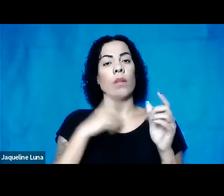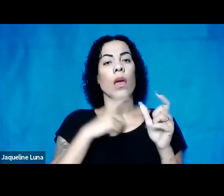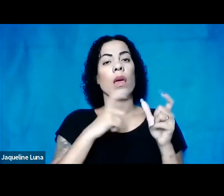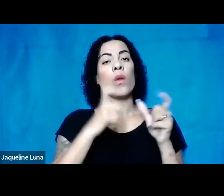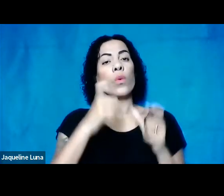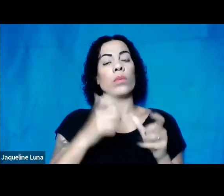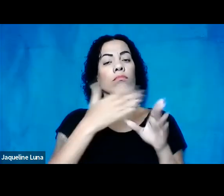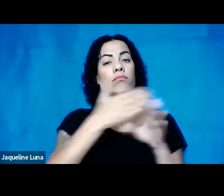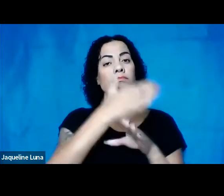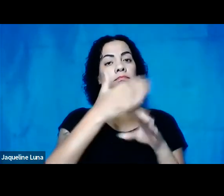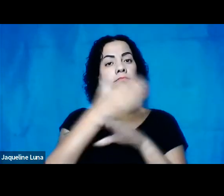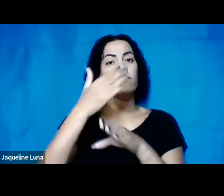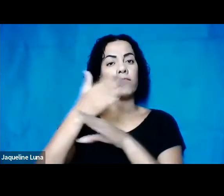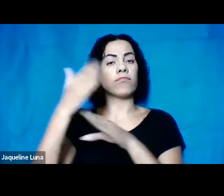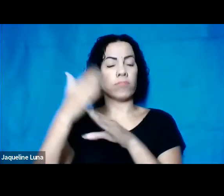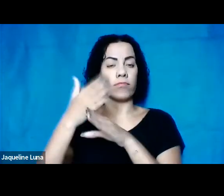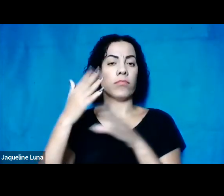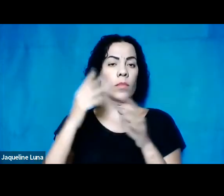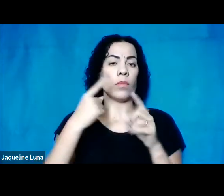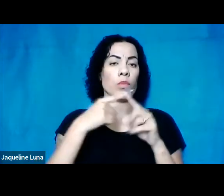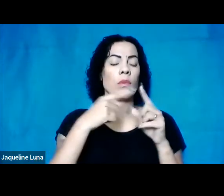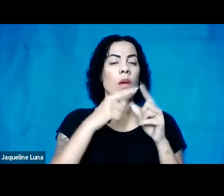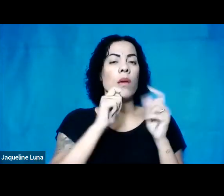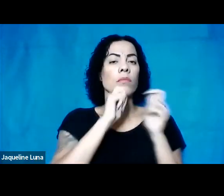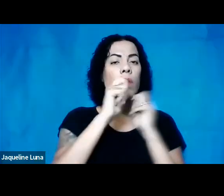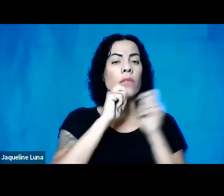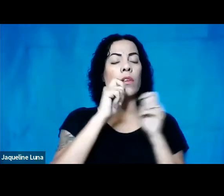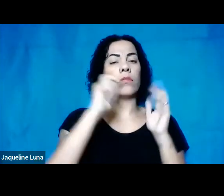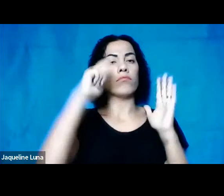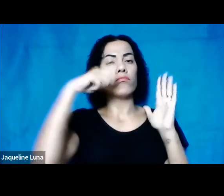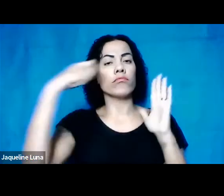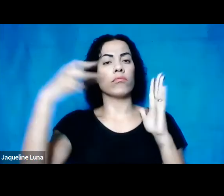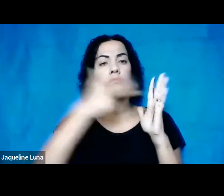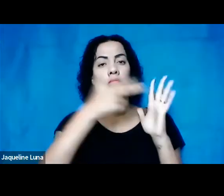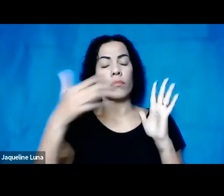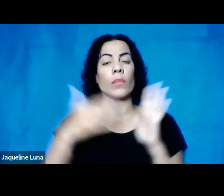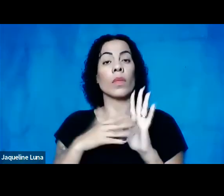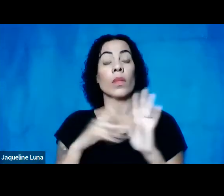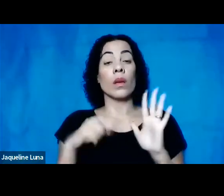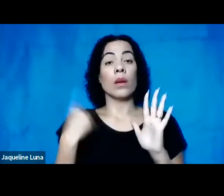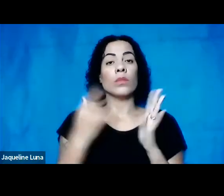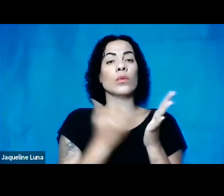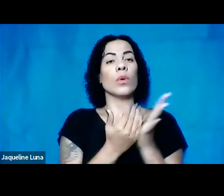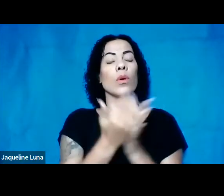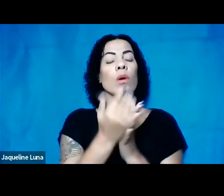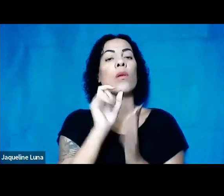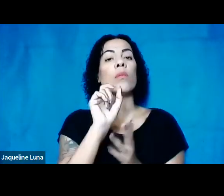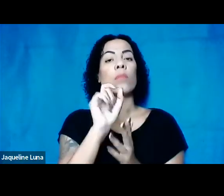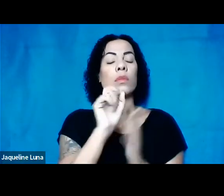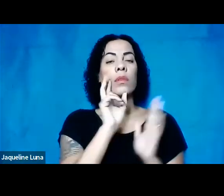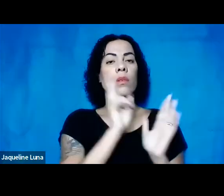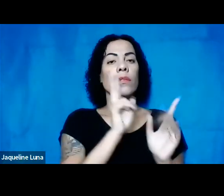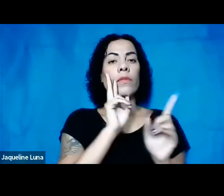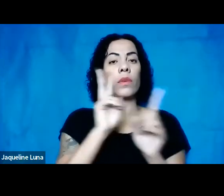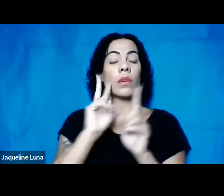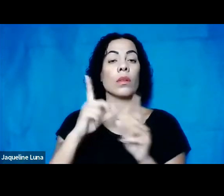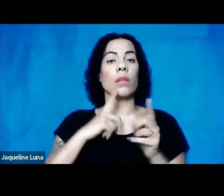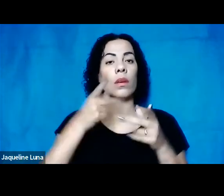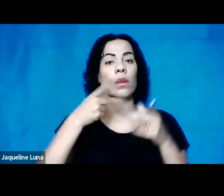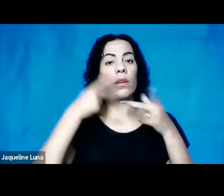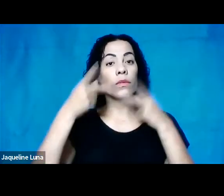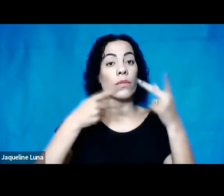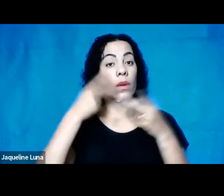né, você começa a permear de falas protagonistas que